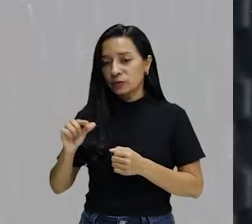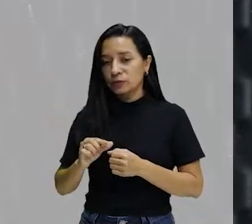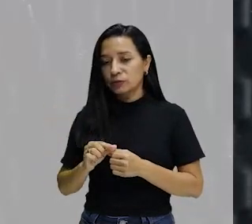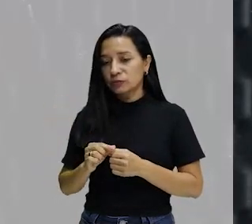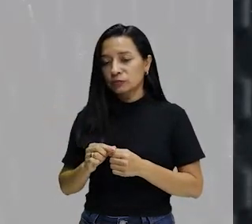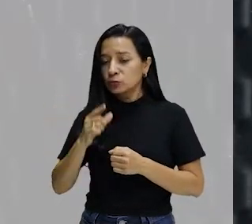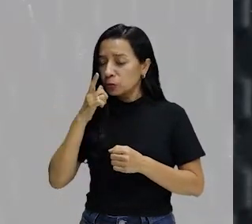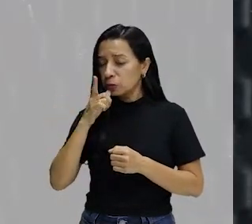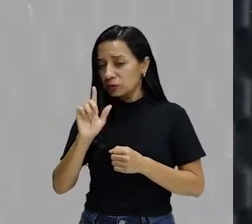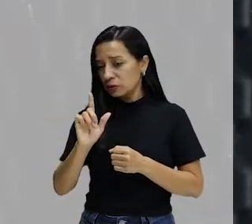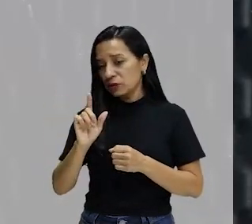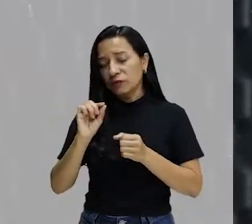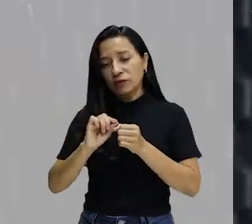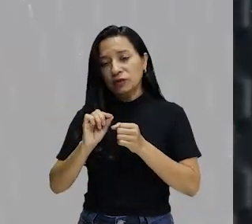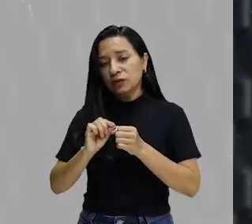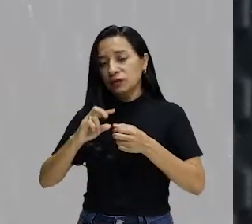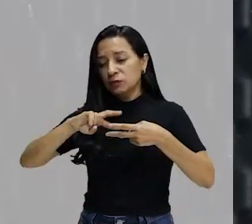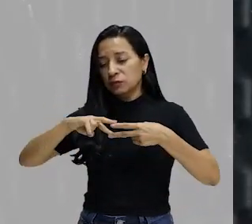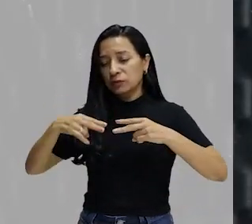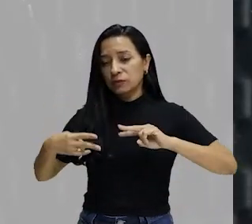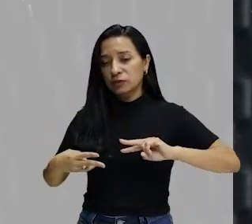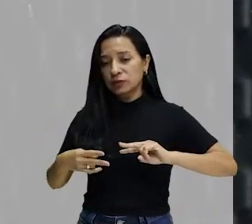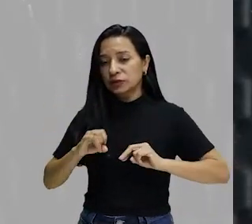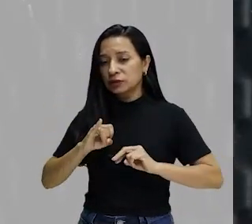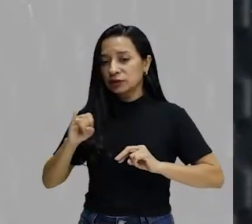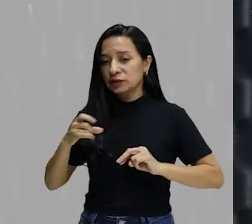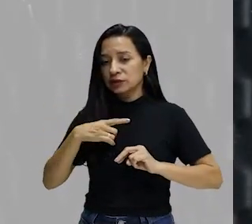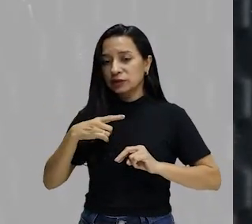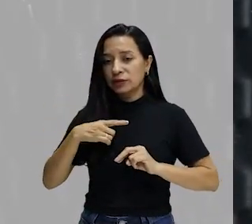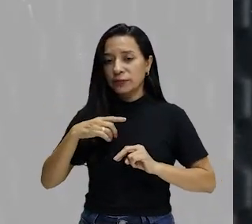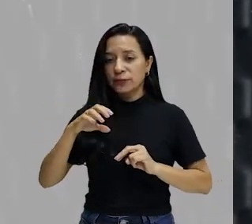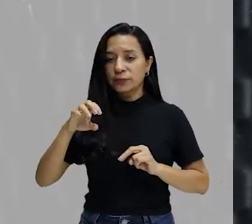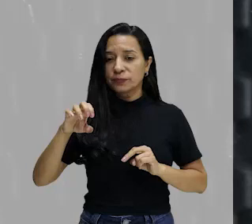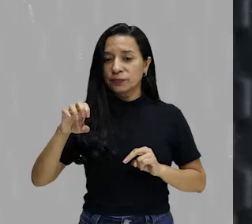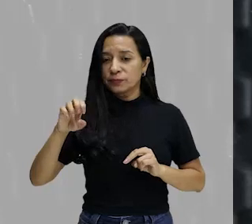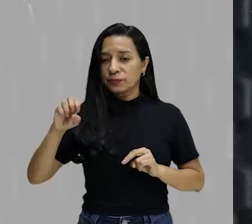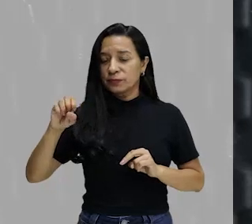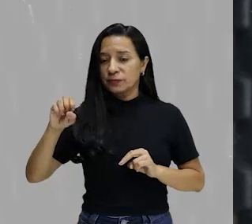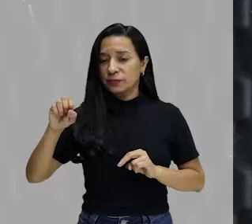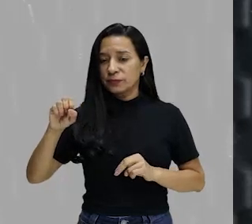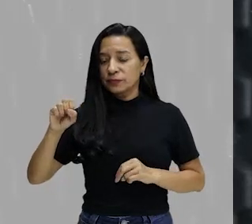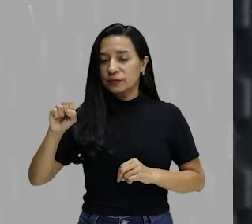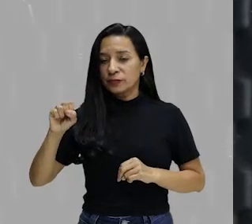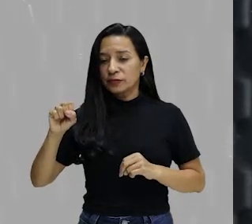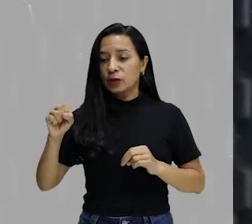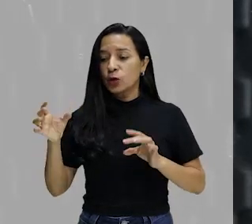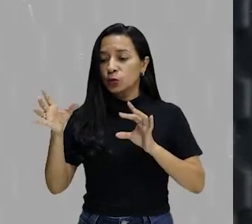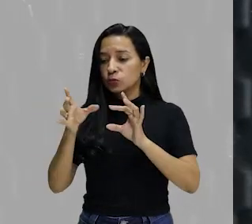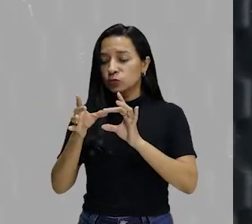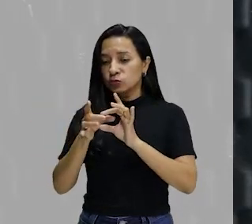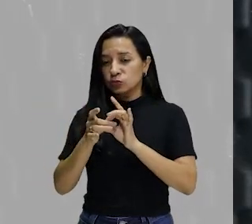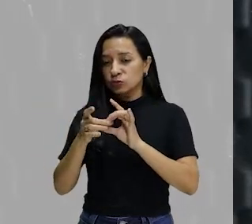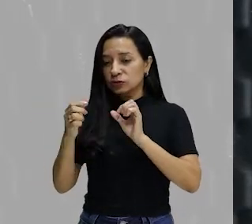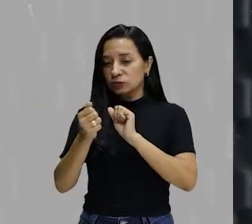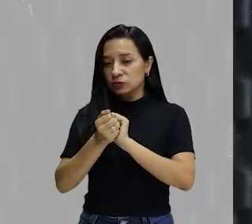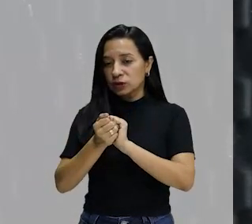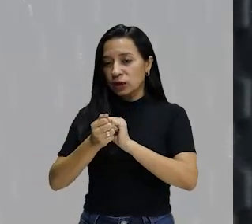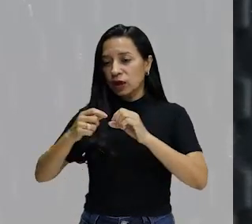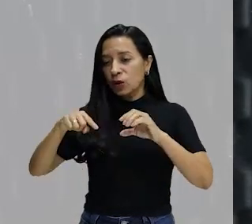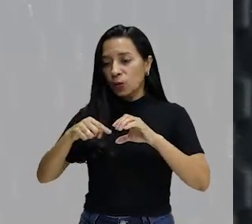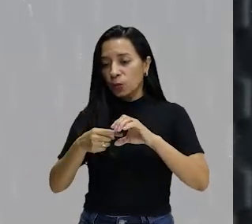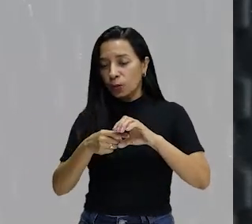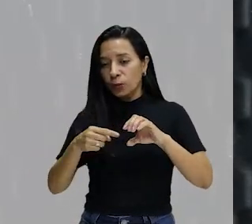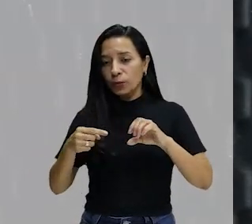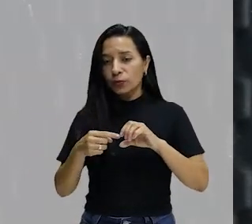gametas. Beleza, agora se eu pegar esse espermatozoide aqui, juntar com este óvulo aqui, eu vou juntar A